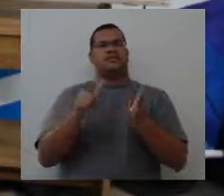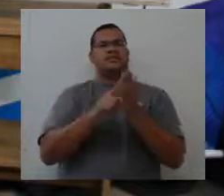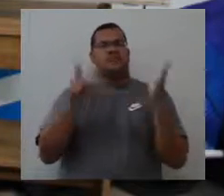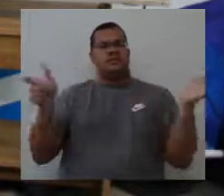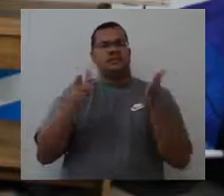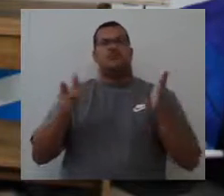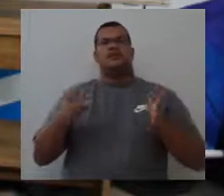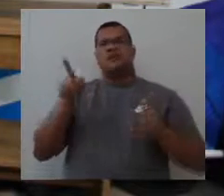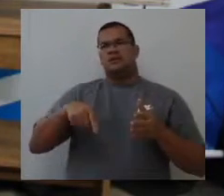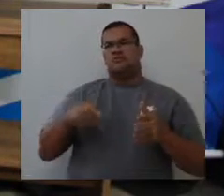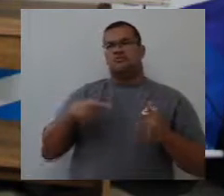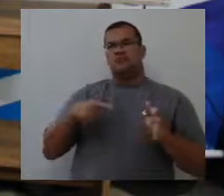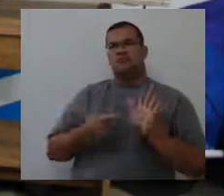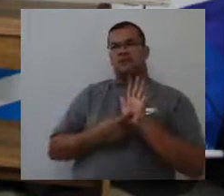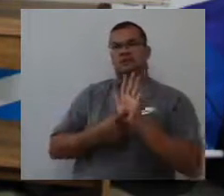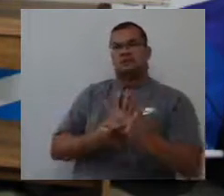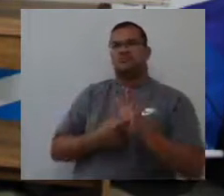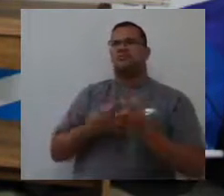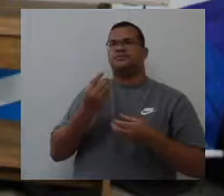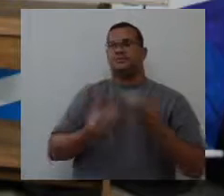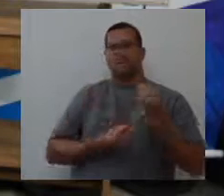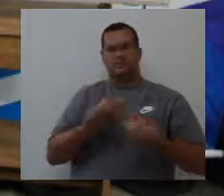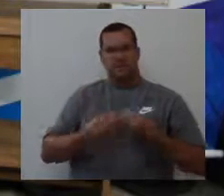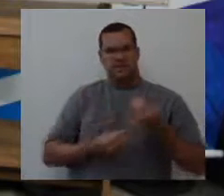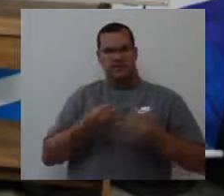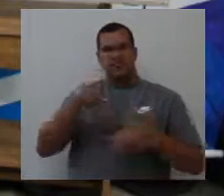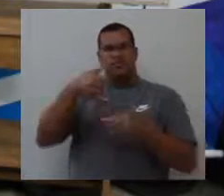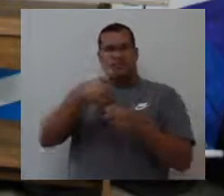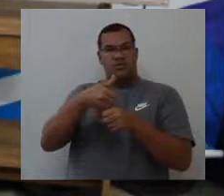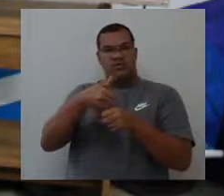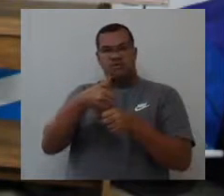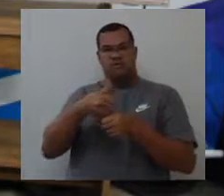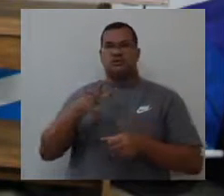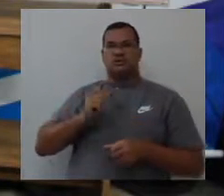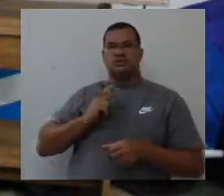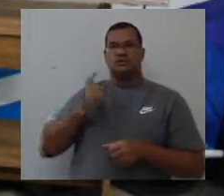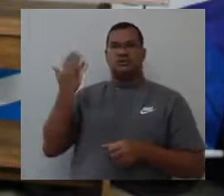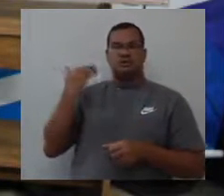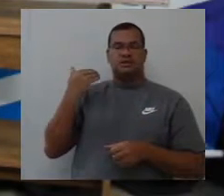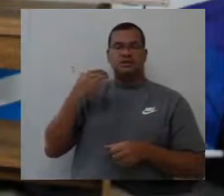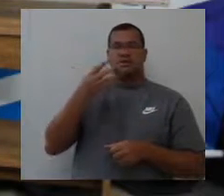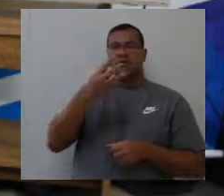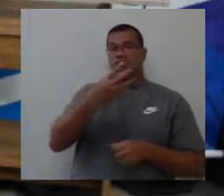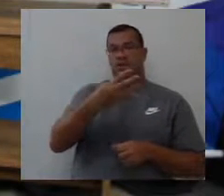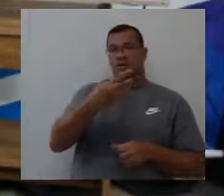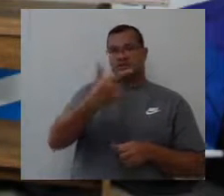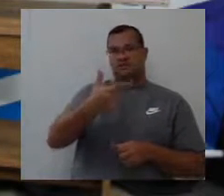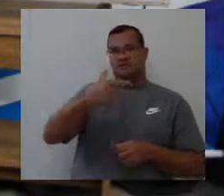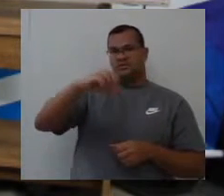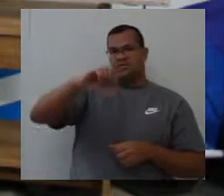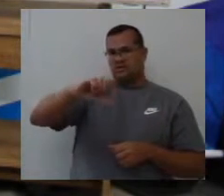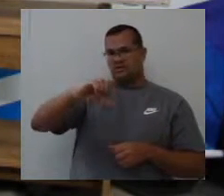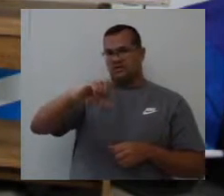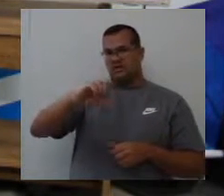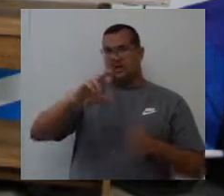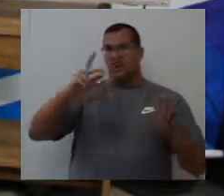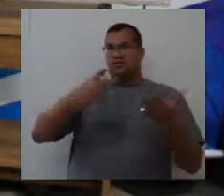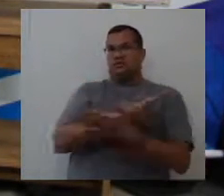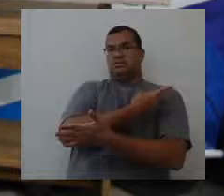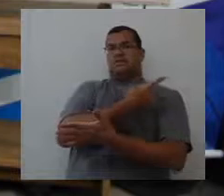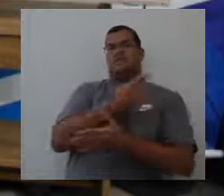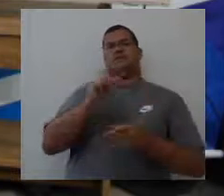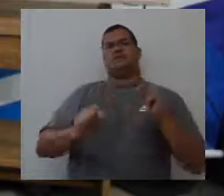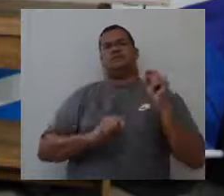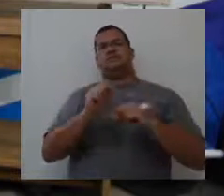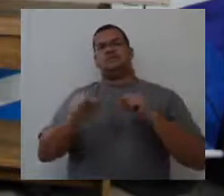induzindo essa situação. O nosso posto de combustível estava vendendo a R$ 4,29 e de repente vem essa